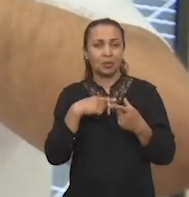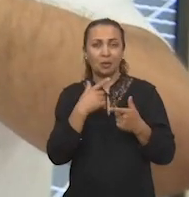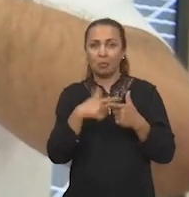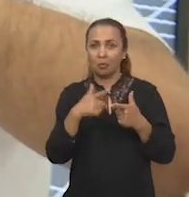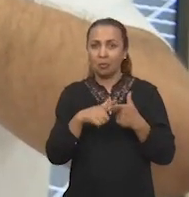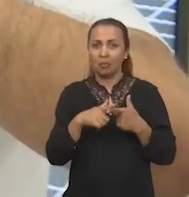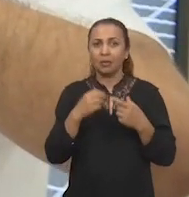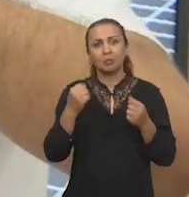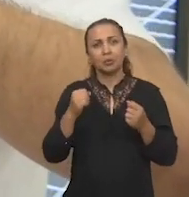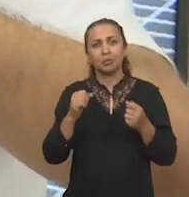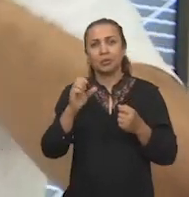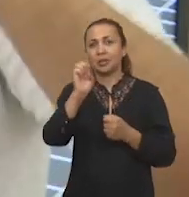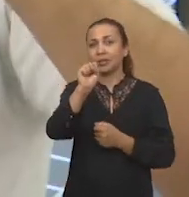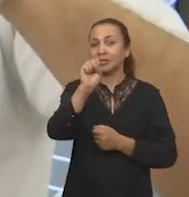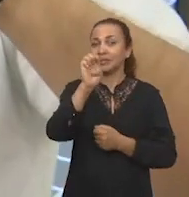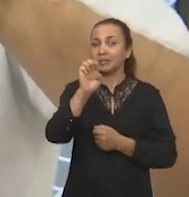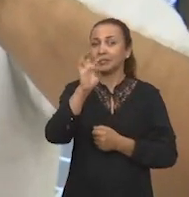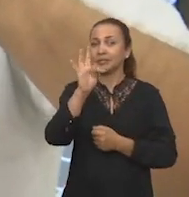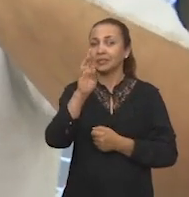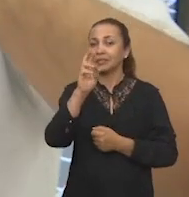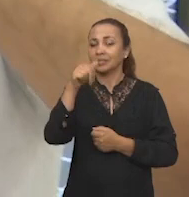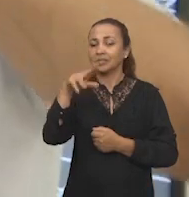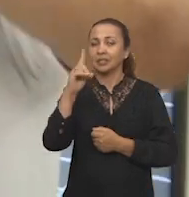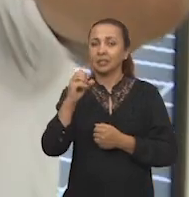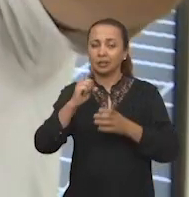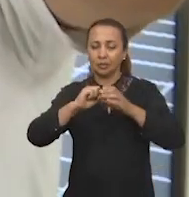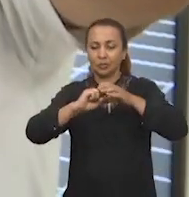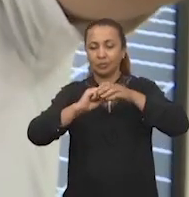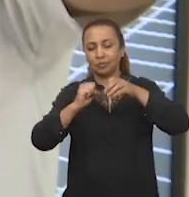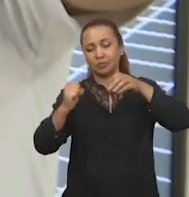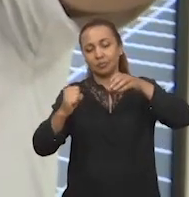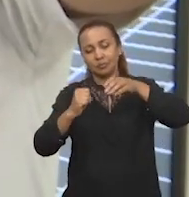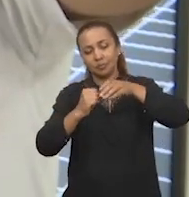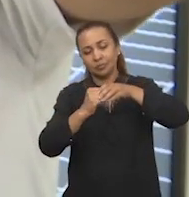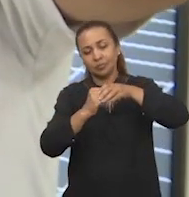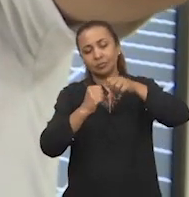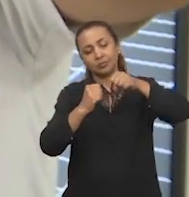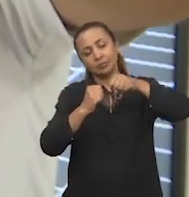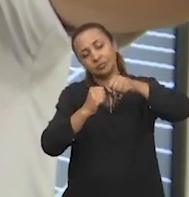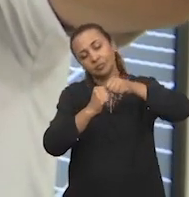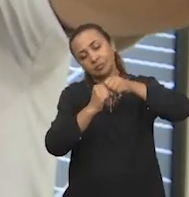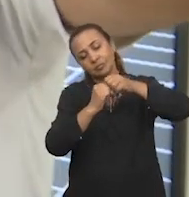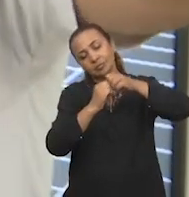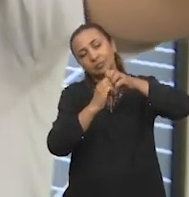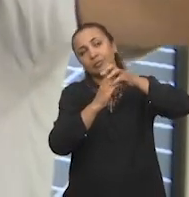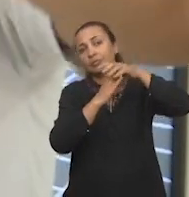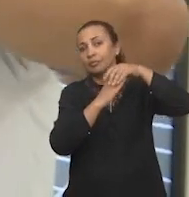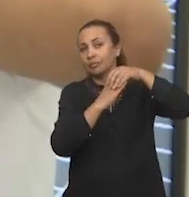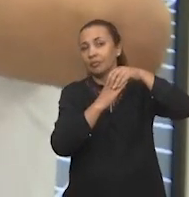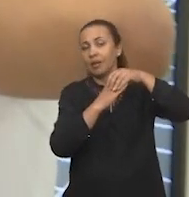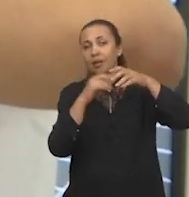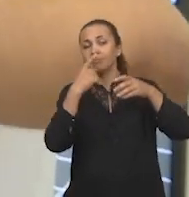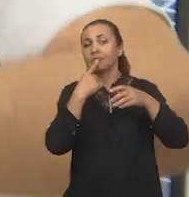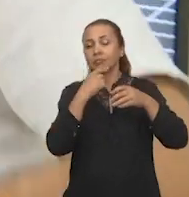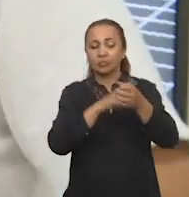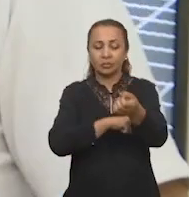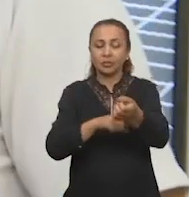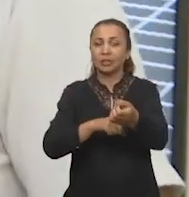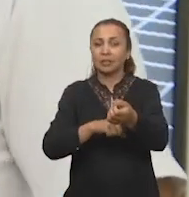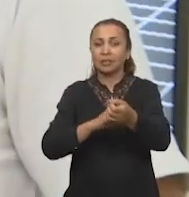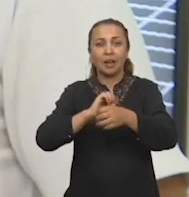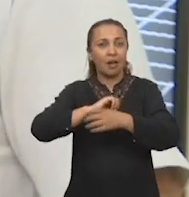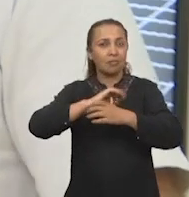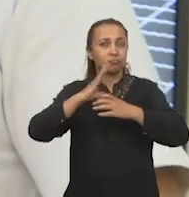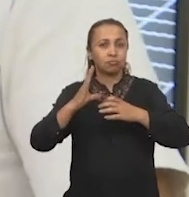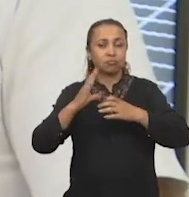um stent. Para que servir esse stent? Se uma parede vascular está apertada, você abre ela. Abrindo ela, o sangue vai escoar de